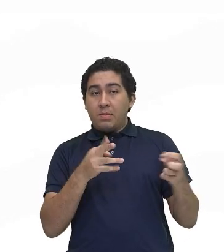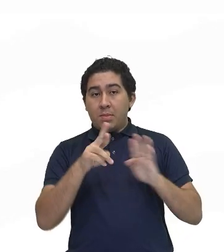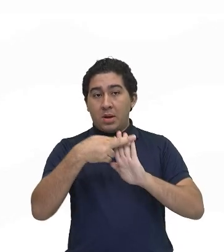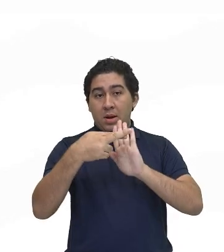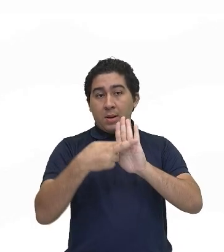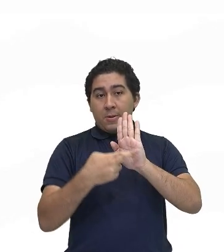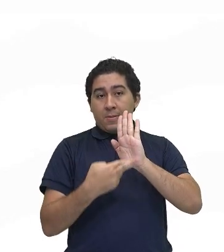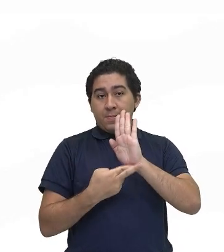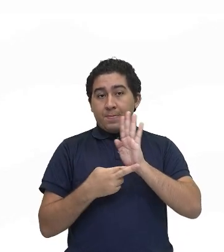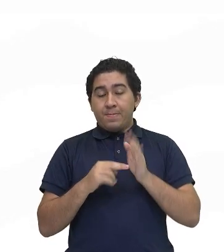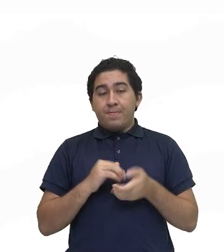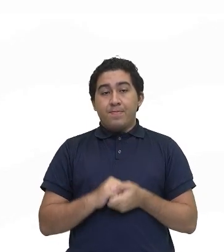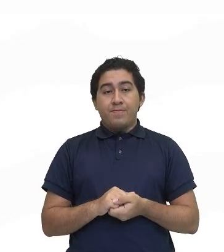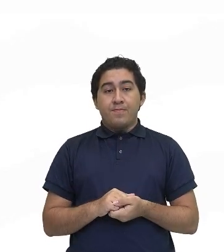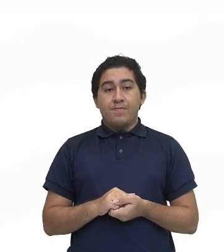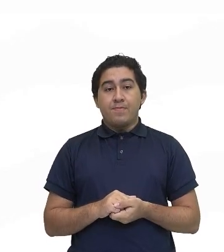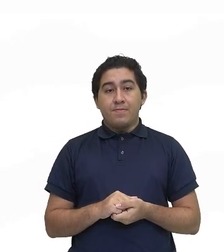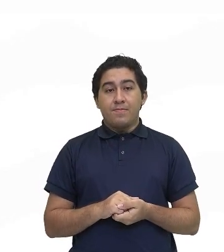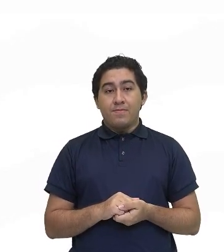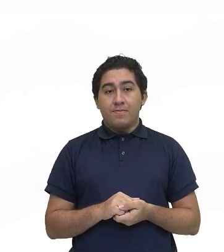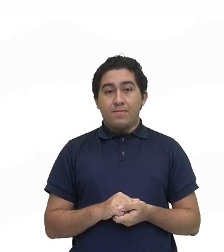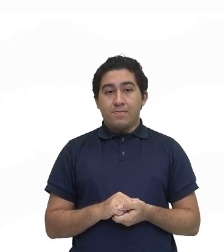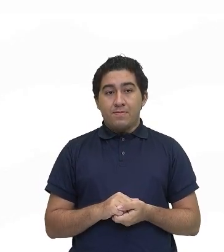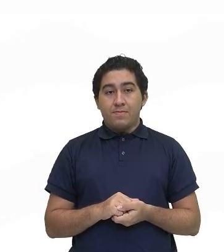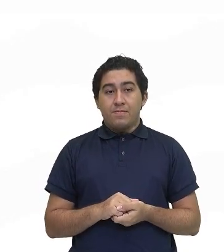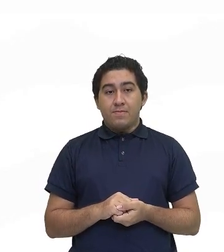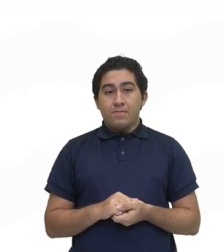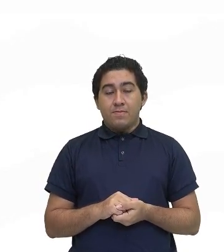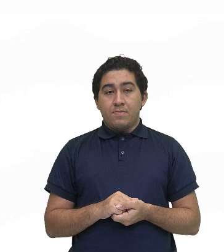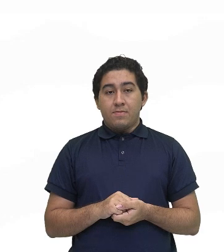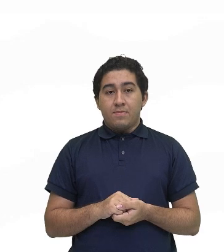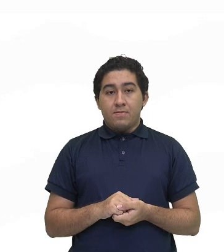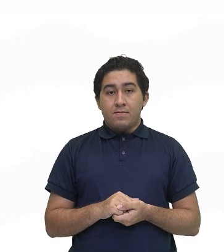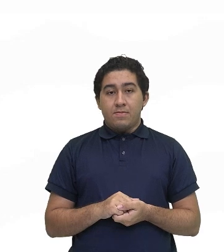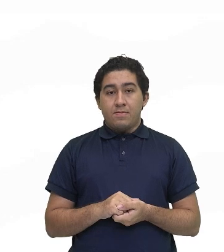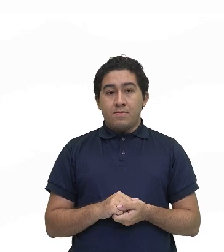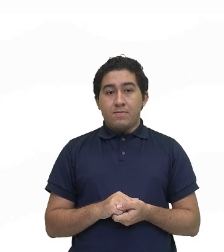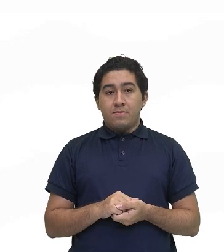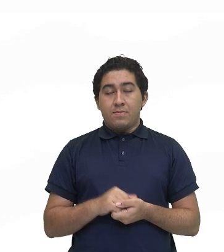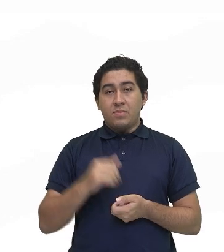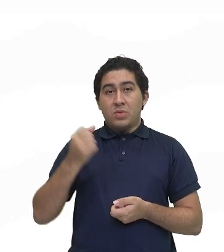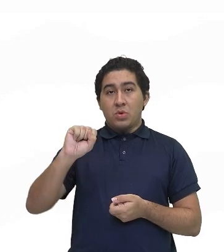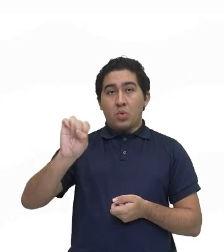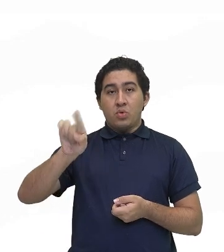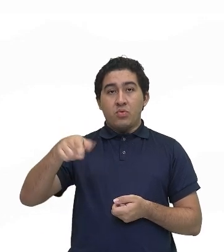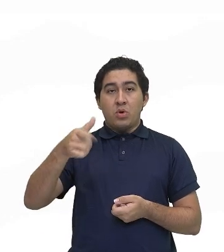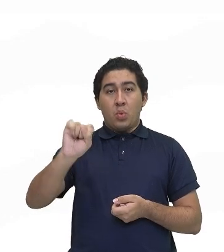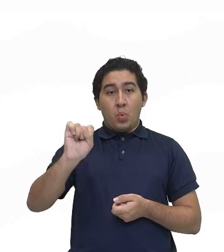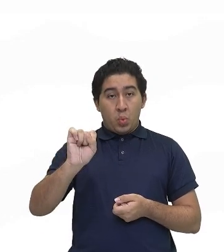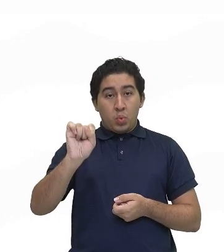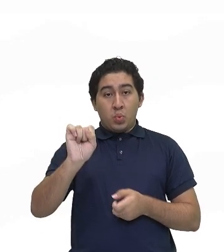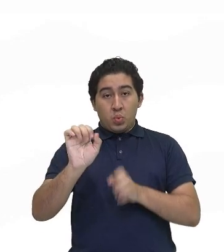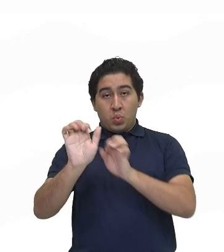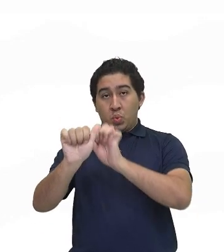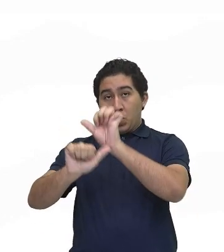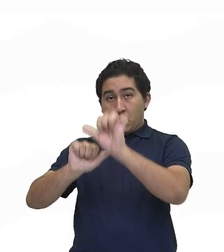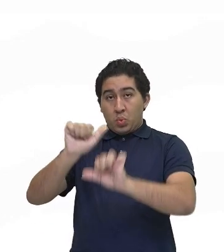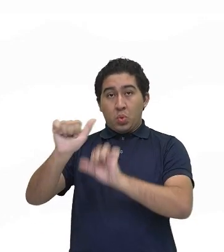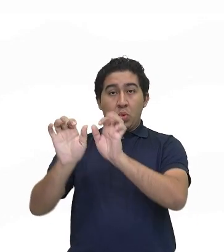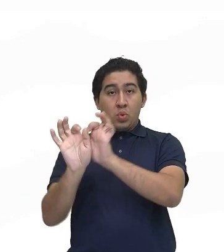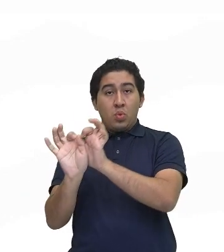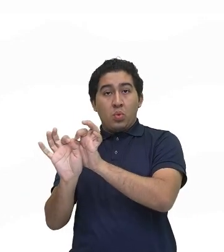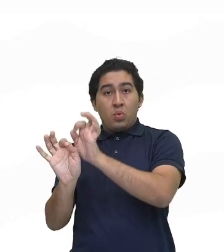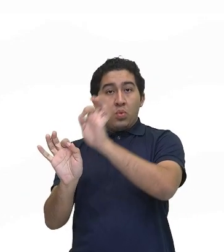regras. E não é mágico. 8,8 foi para 9. Aí nós vamos ver que regra é essa.